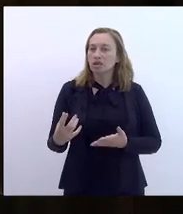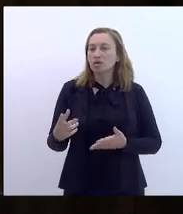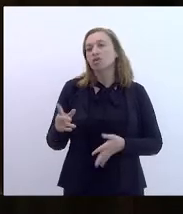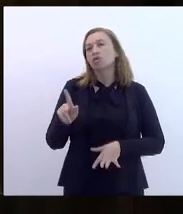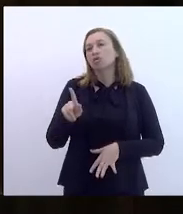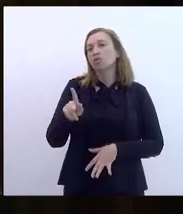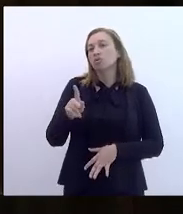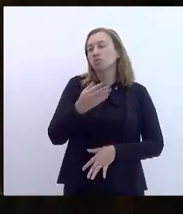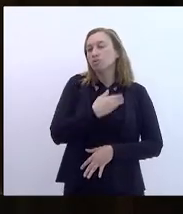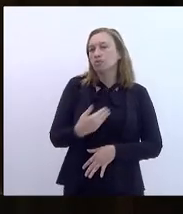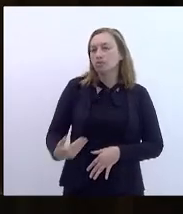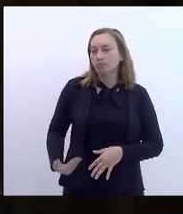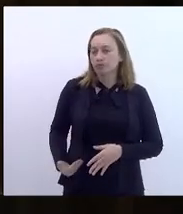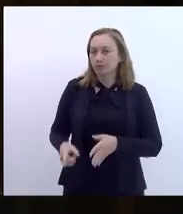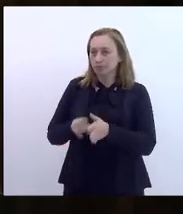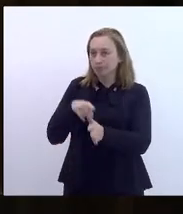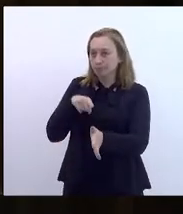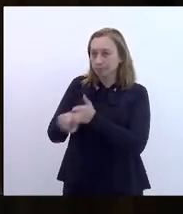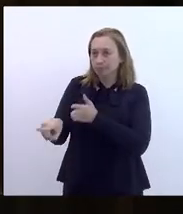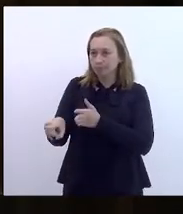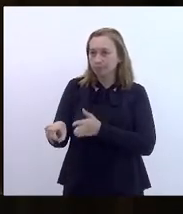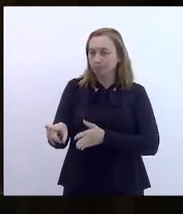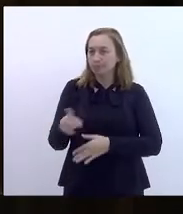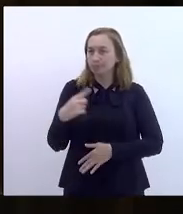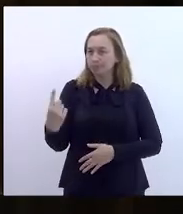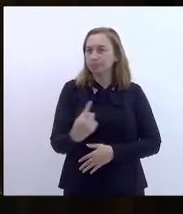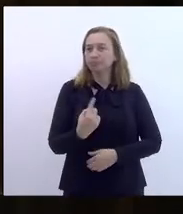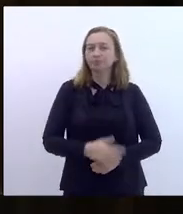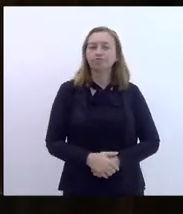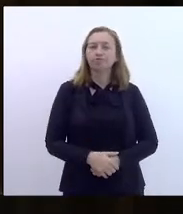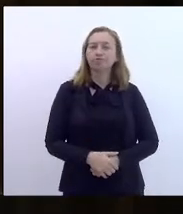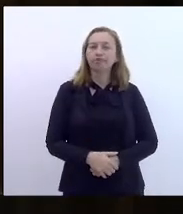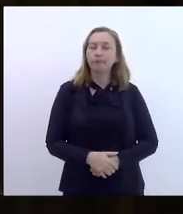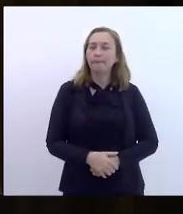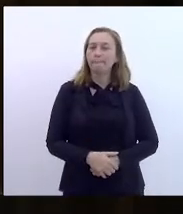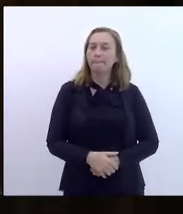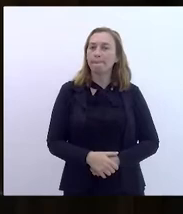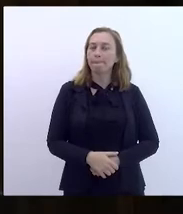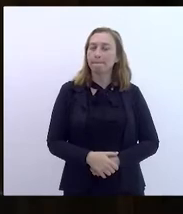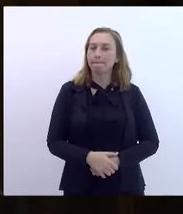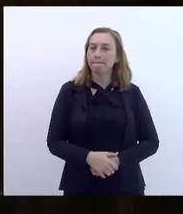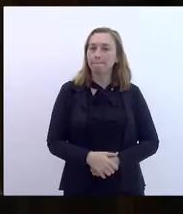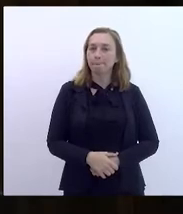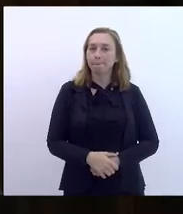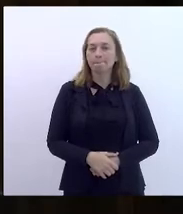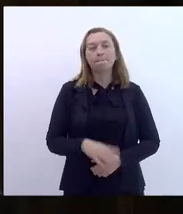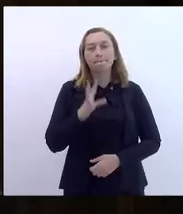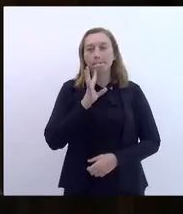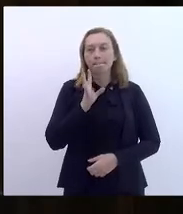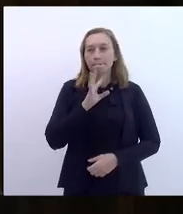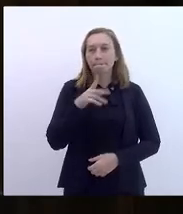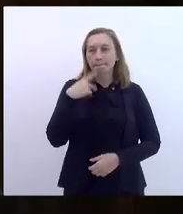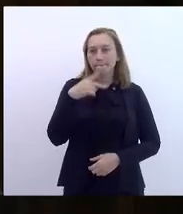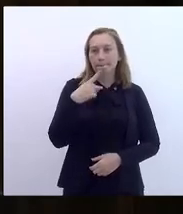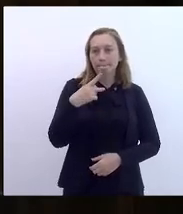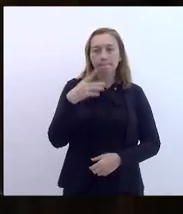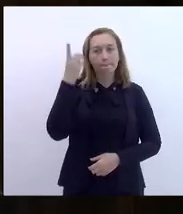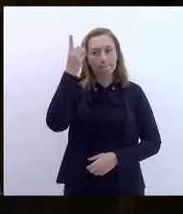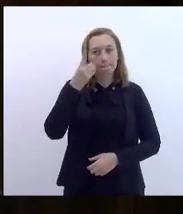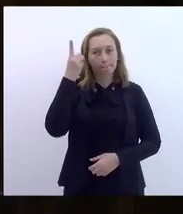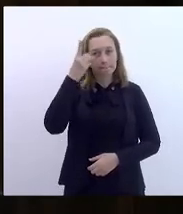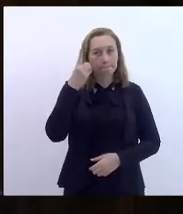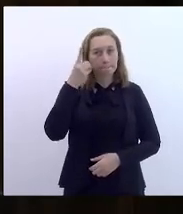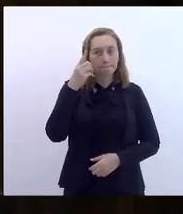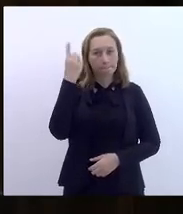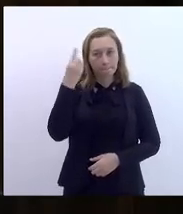ninguém nunca te perguntou e a diante disso Foi muito legal a fala da deputada